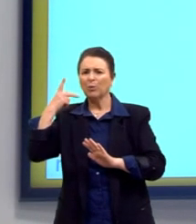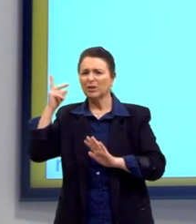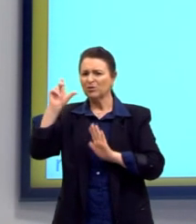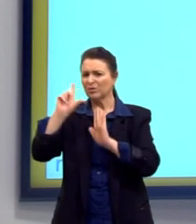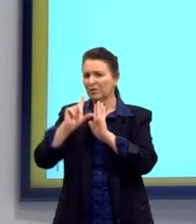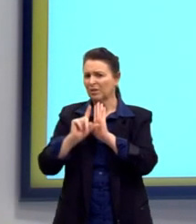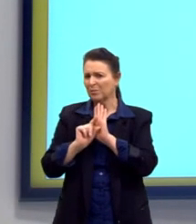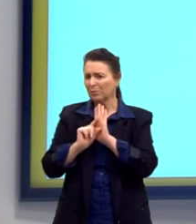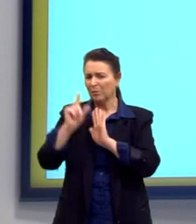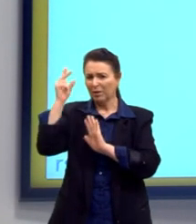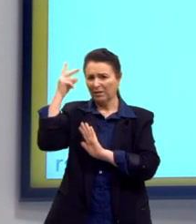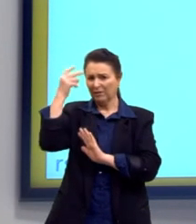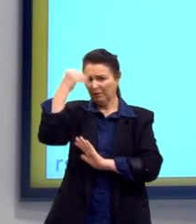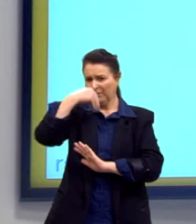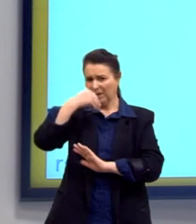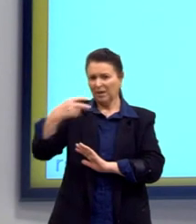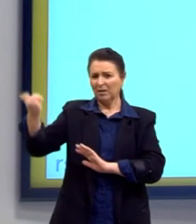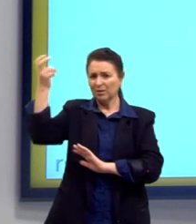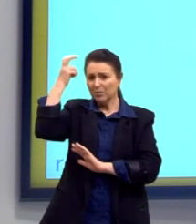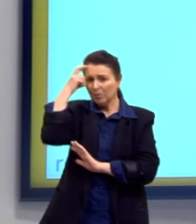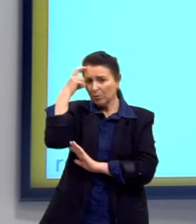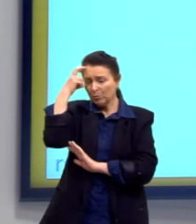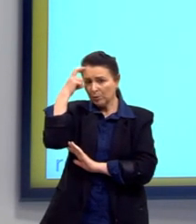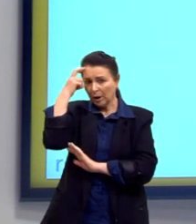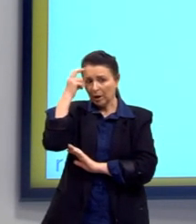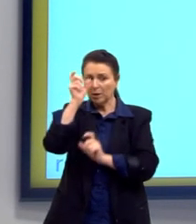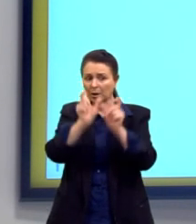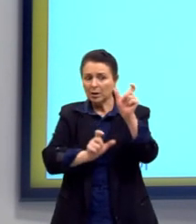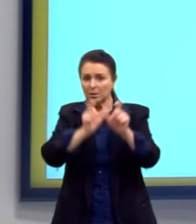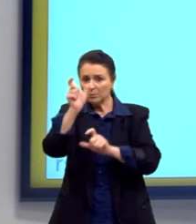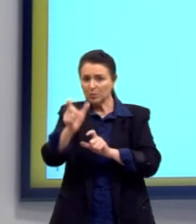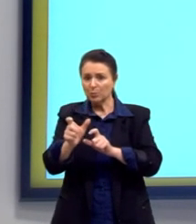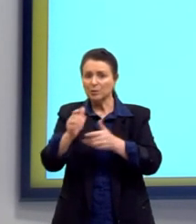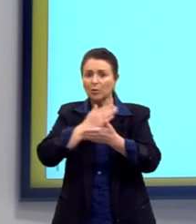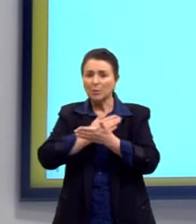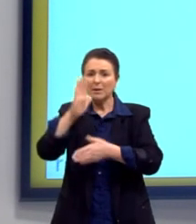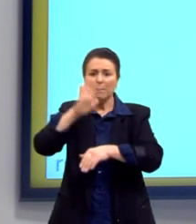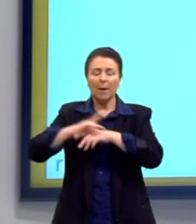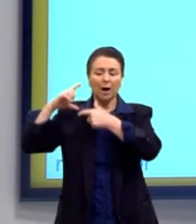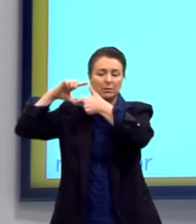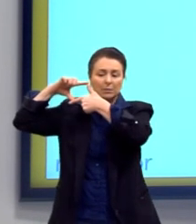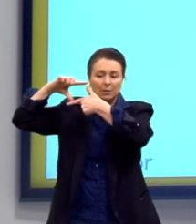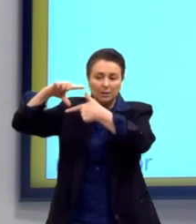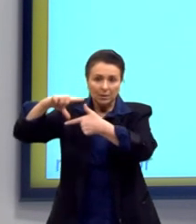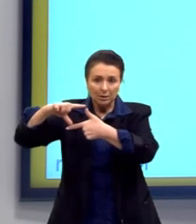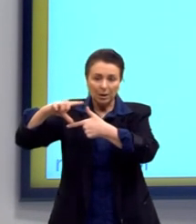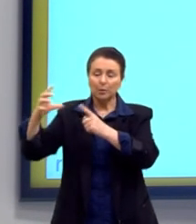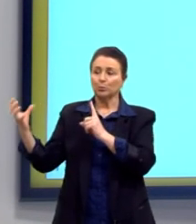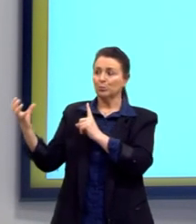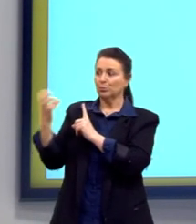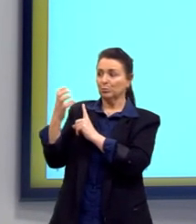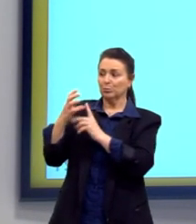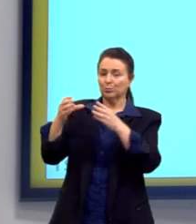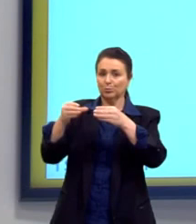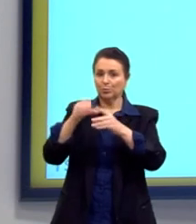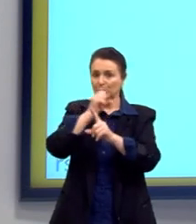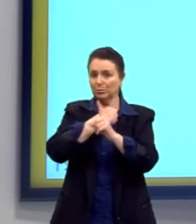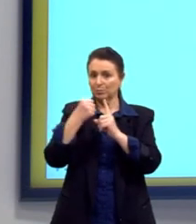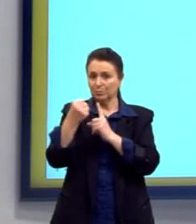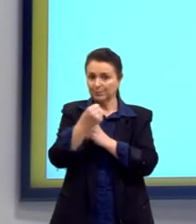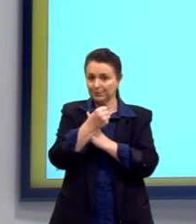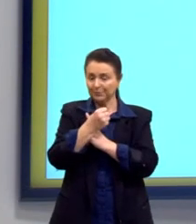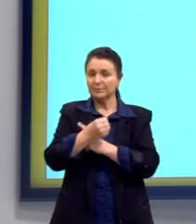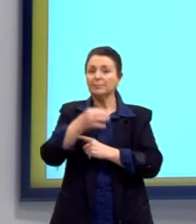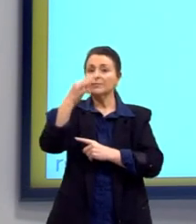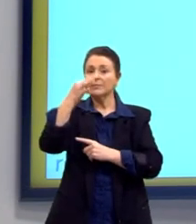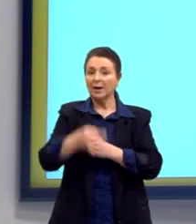pois esse processo tornará os indivíduos mas enalimados da dominação de alguns grupos sociais então a alternativa correta